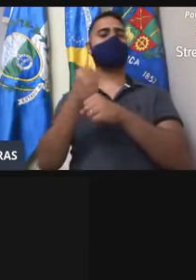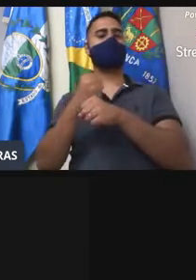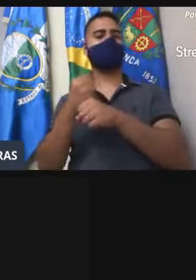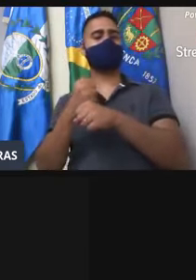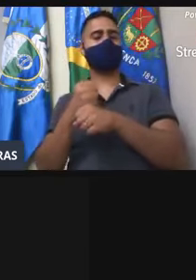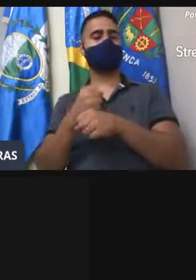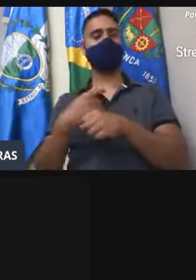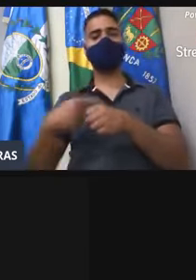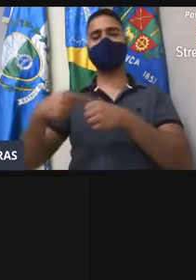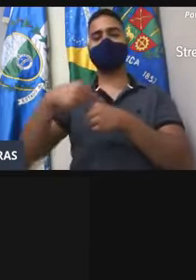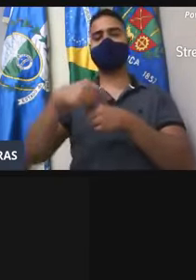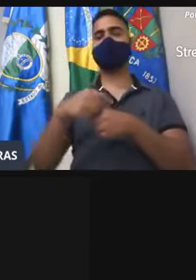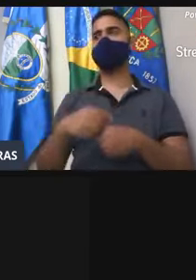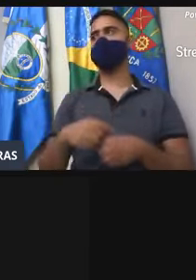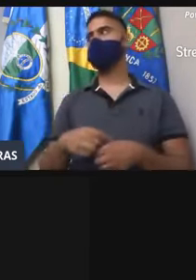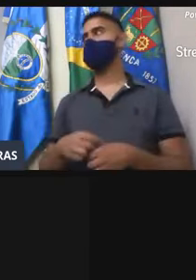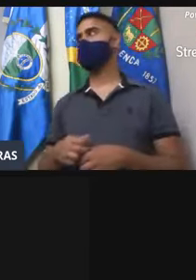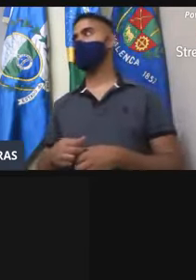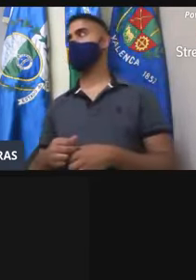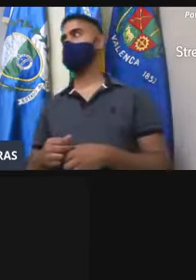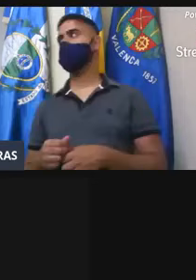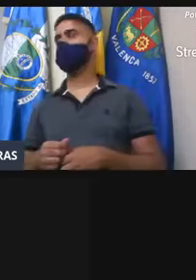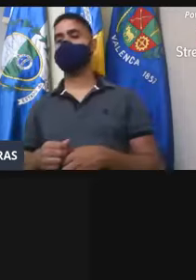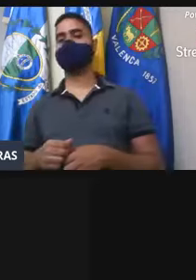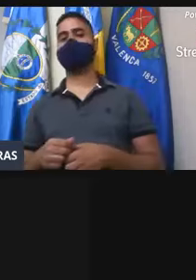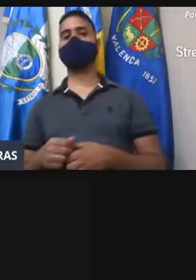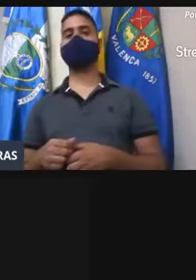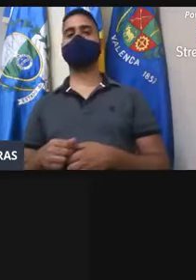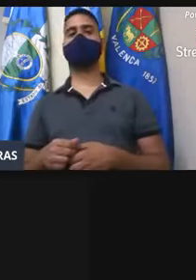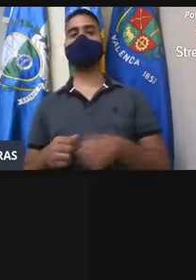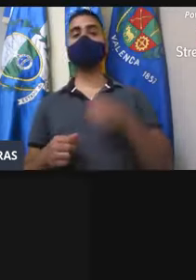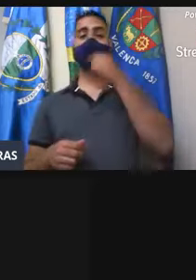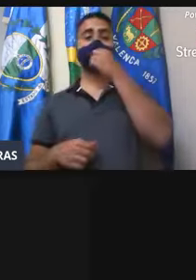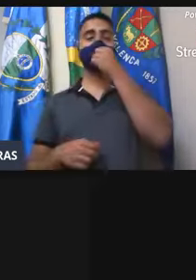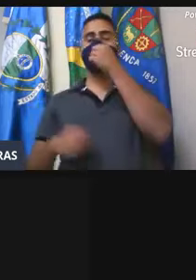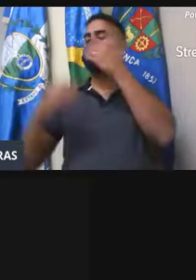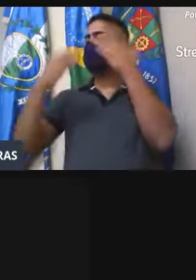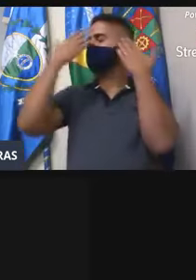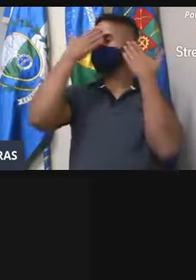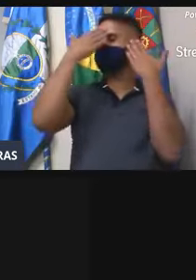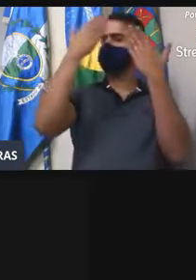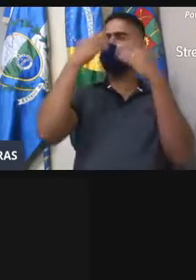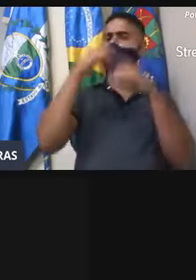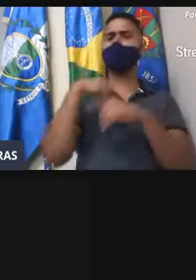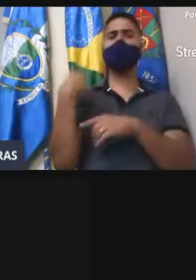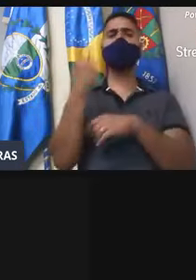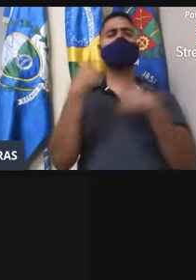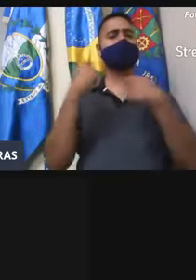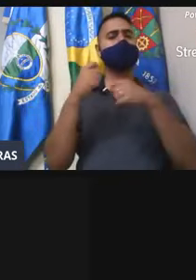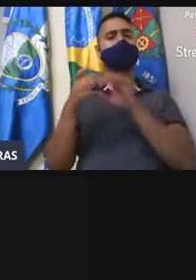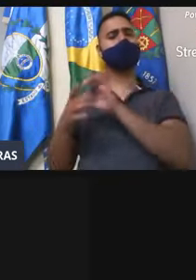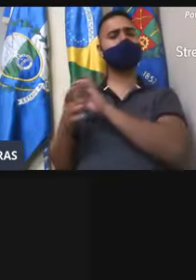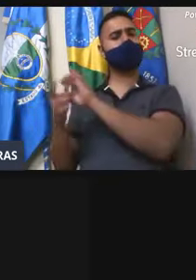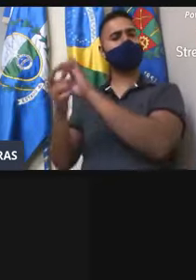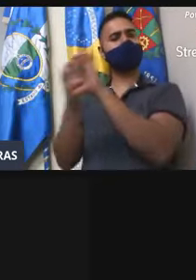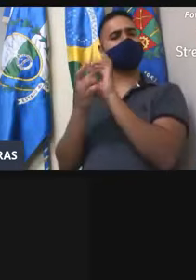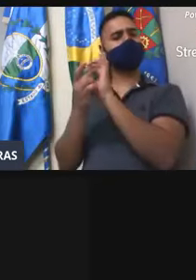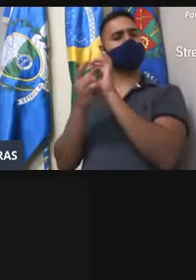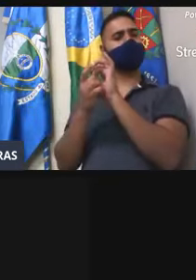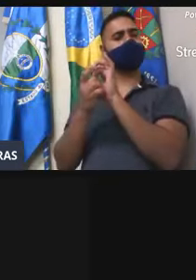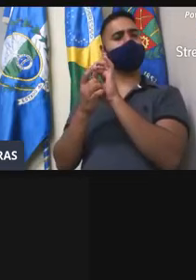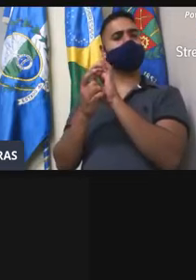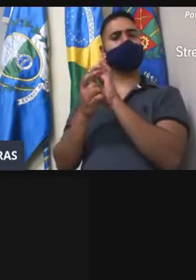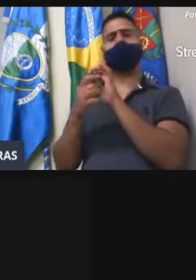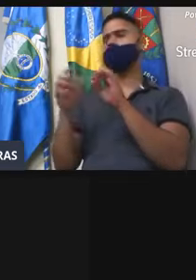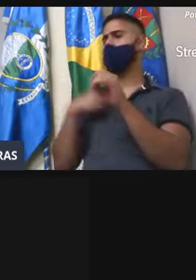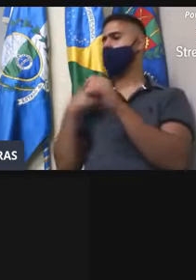pública de cidades aí. Obrigado, vereador. Mas preciso muito, nós precisamos muito estar juntos nessa demanda. Essa demanda não é de